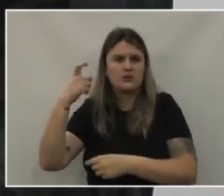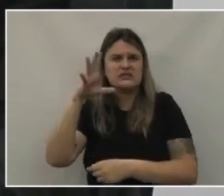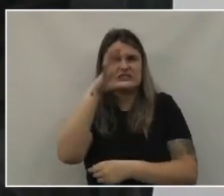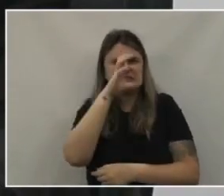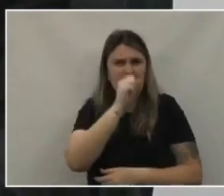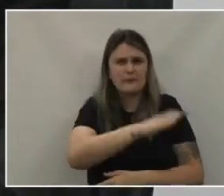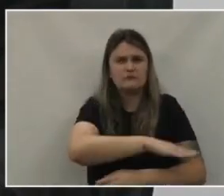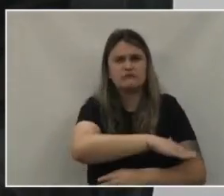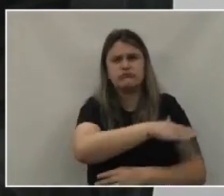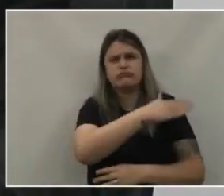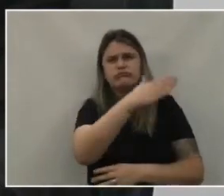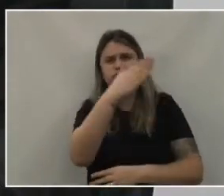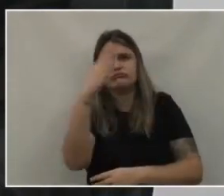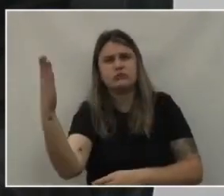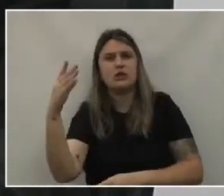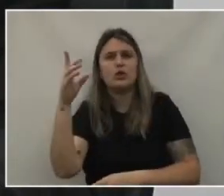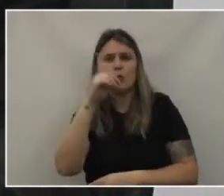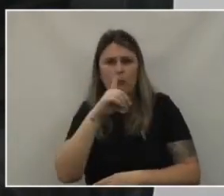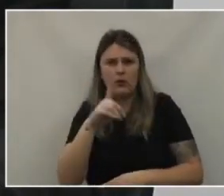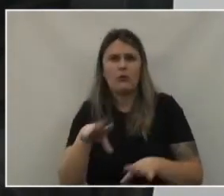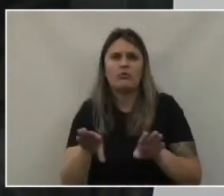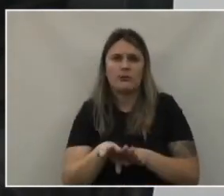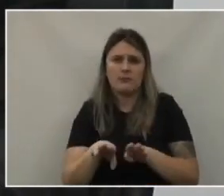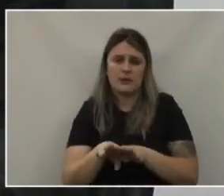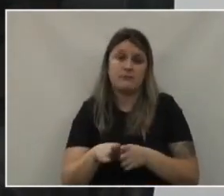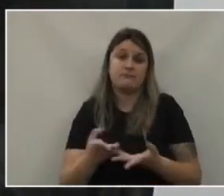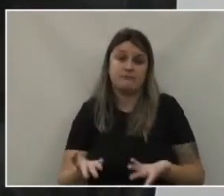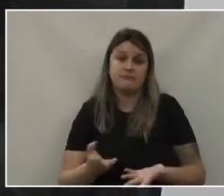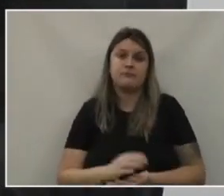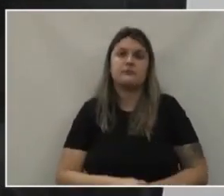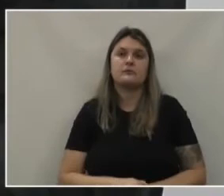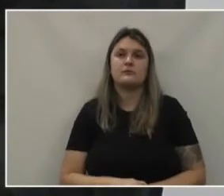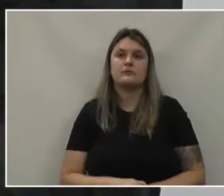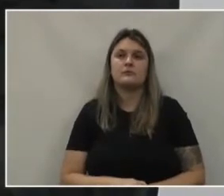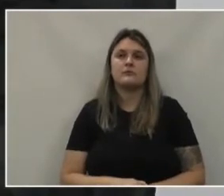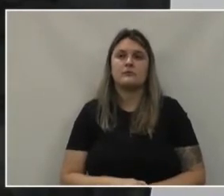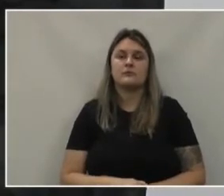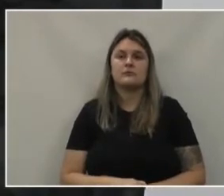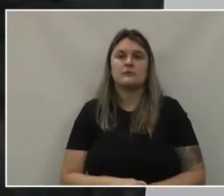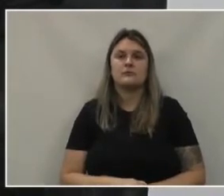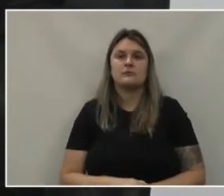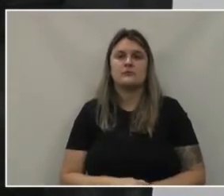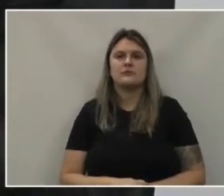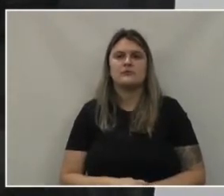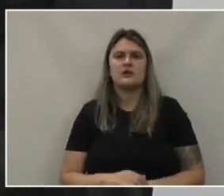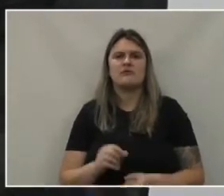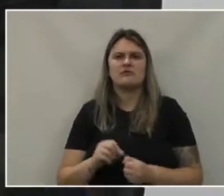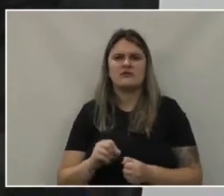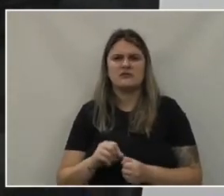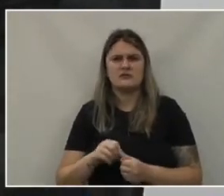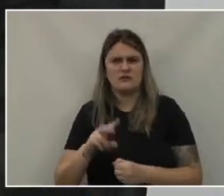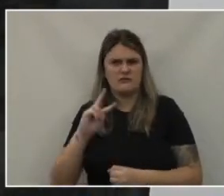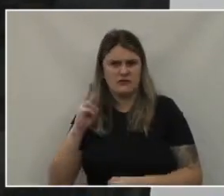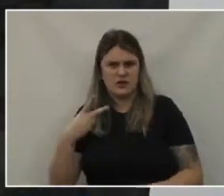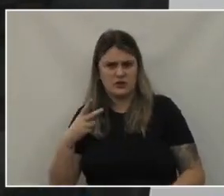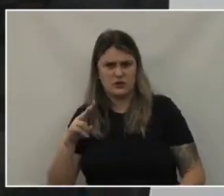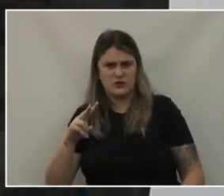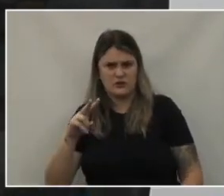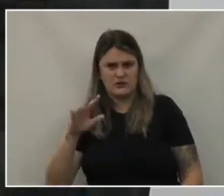sábado, tarde até de noite, e domingo também o dia inteiro. Então, você vê, nem o vereador Vir fez